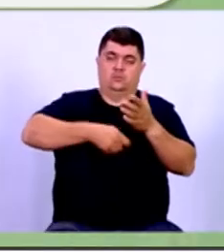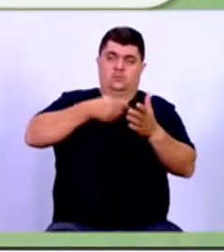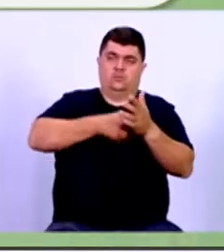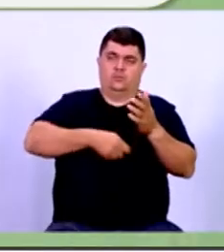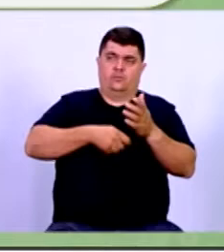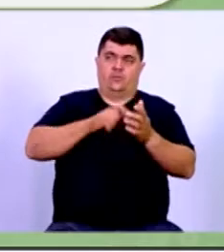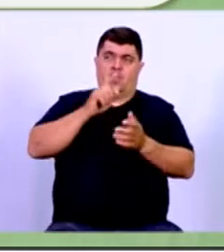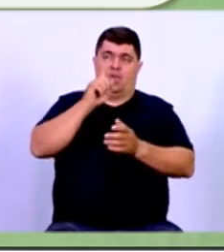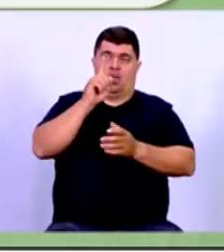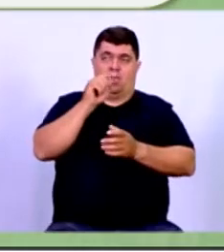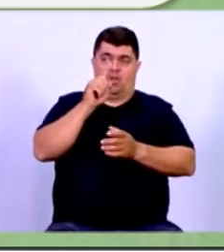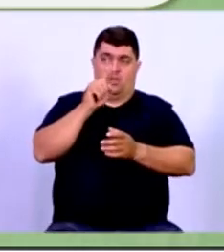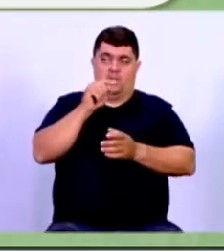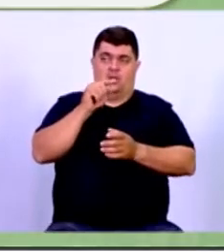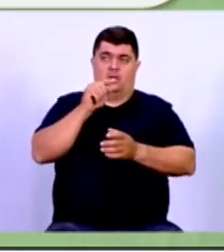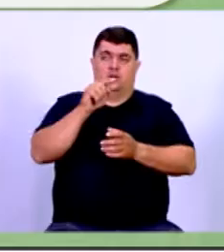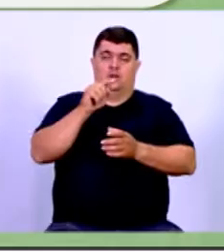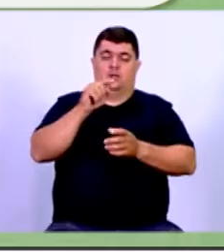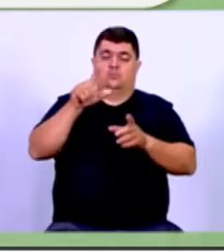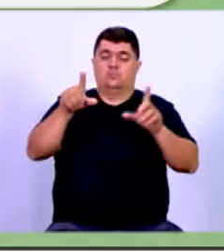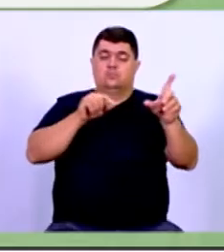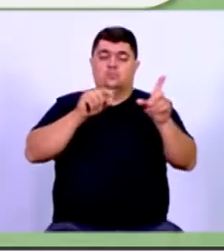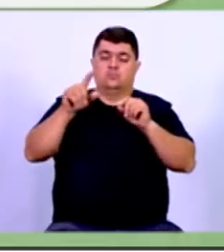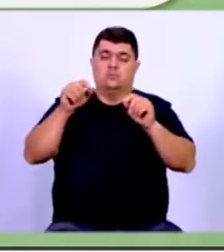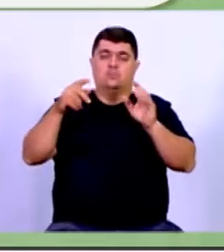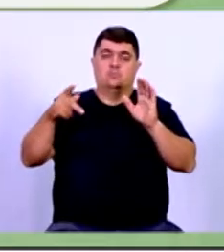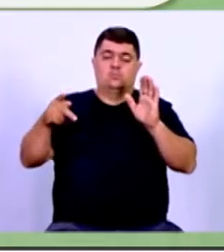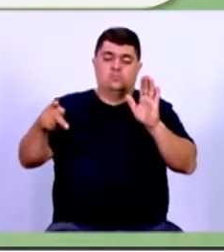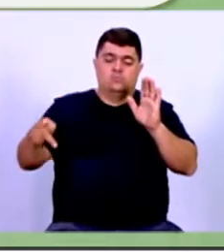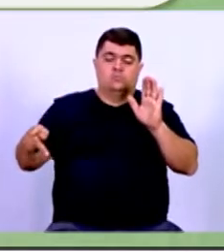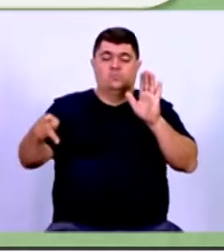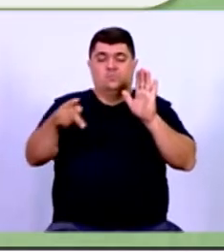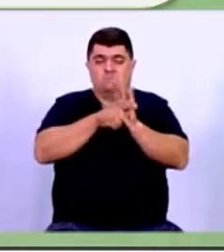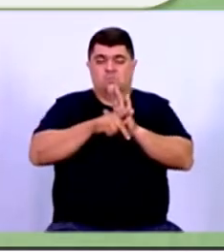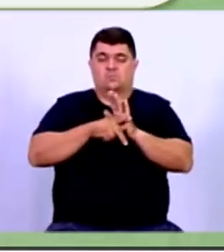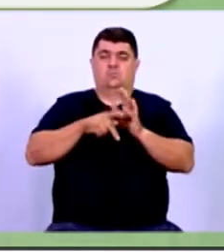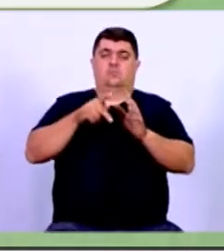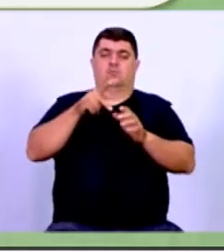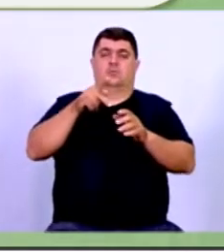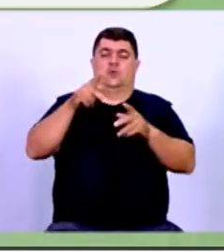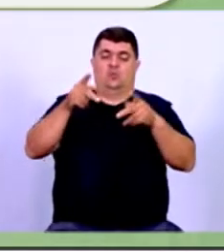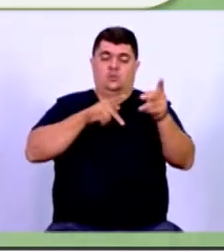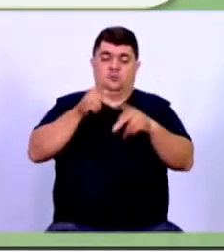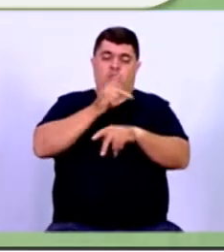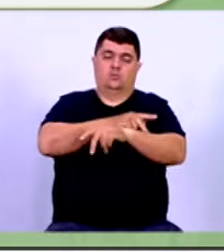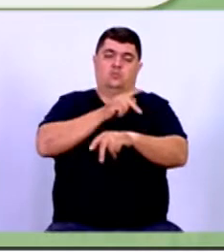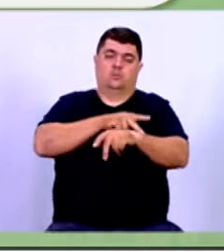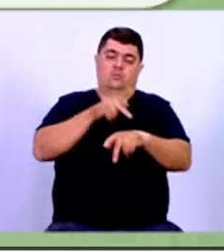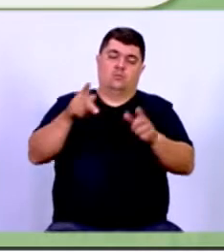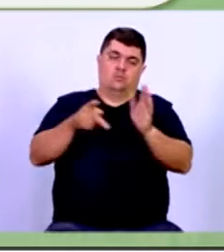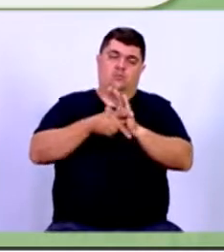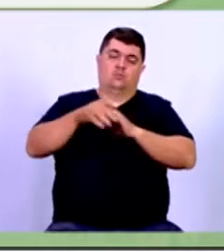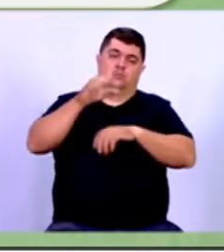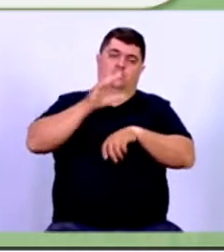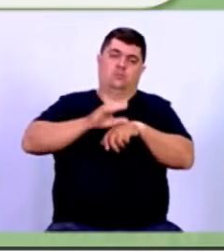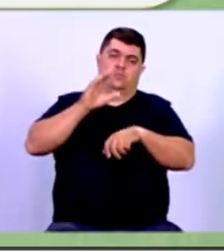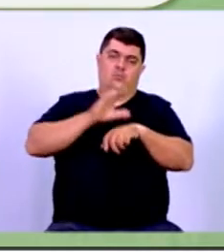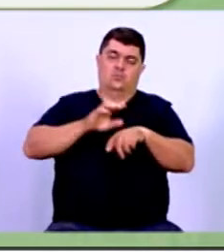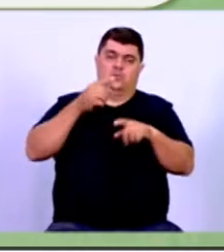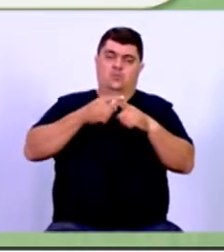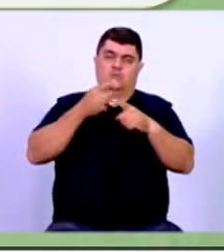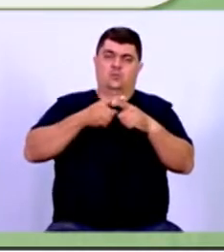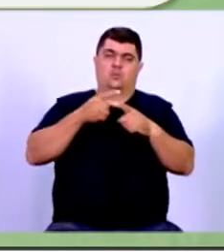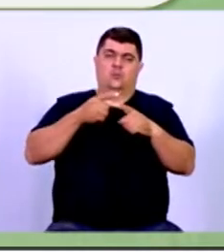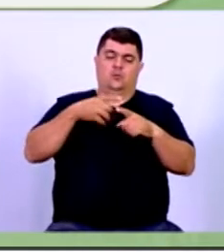é aquele que ele é definido como pré-requisito no projeto pedagógico do curso, para a aprovação